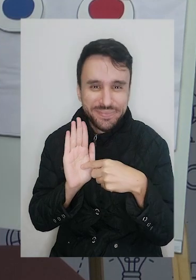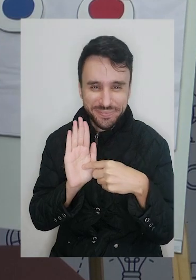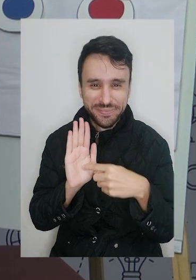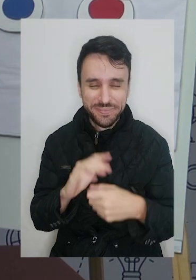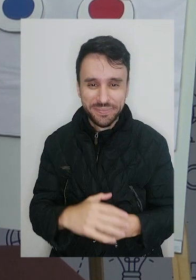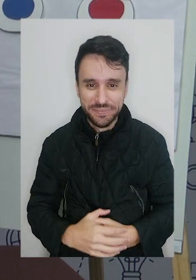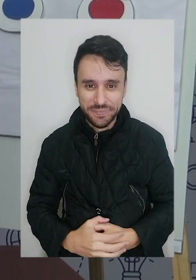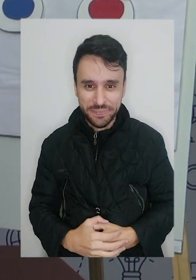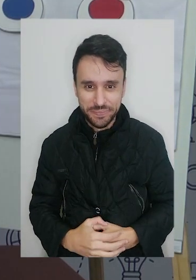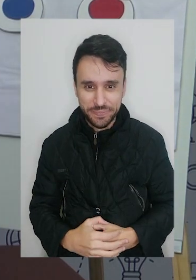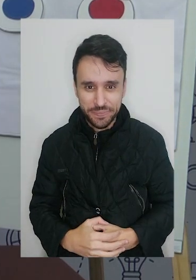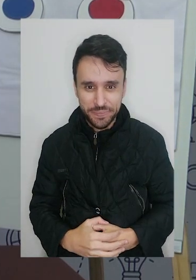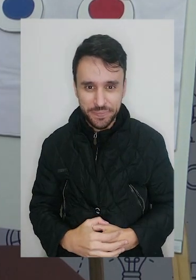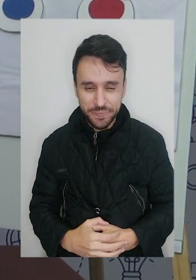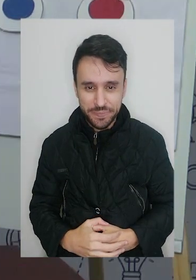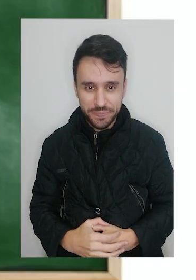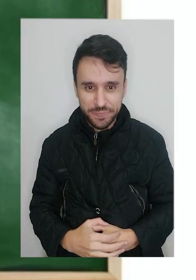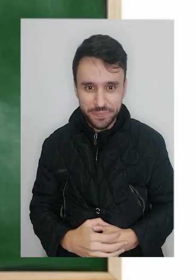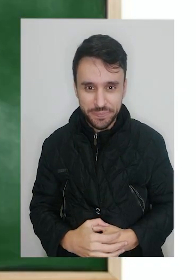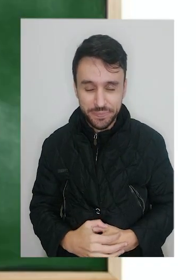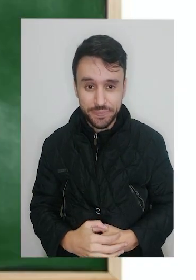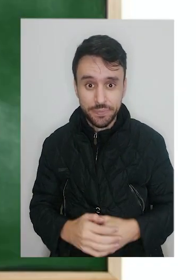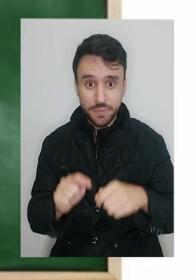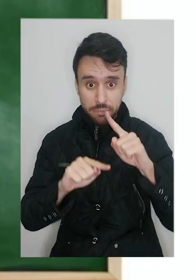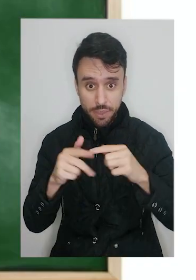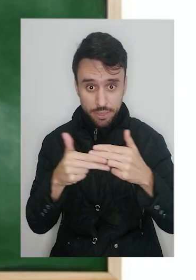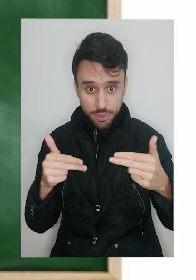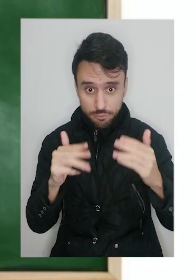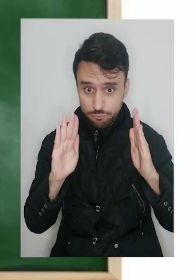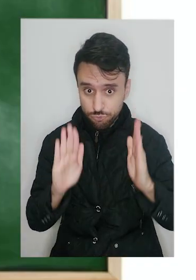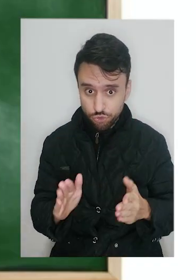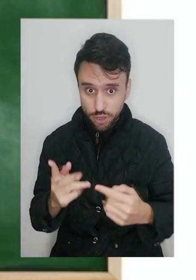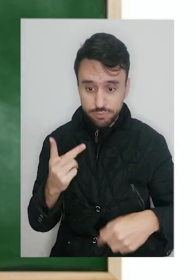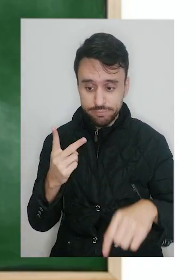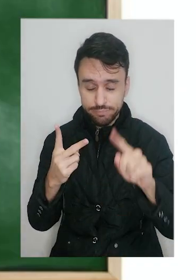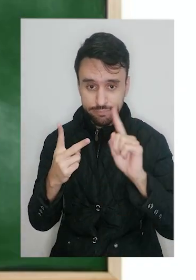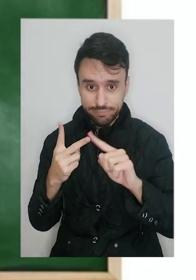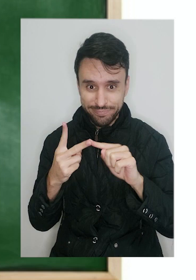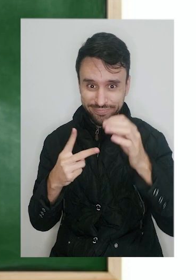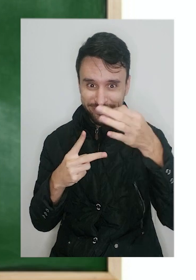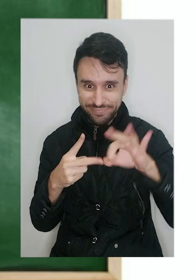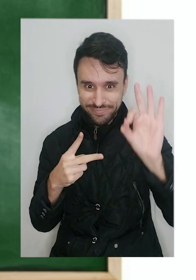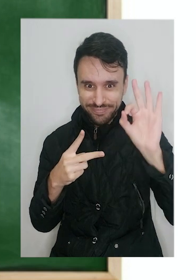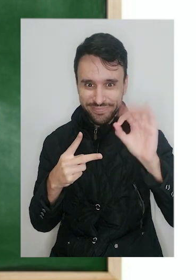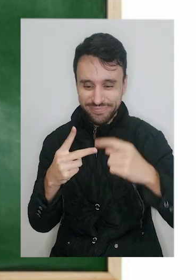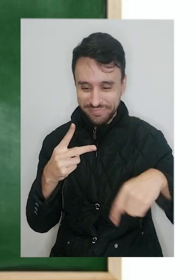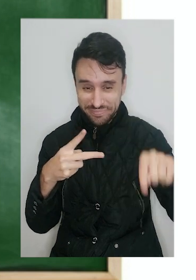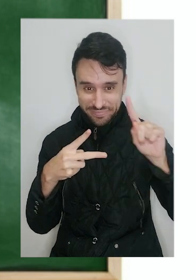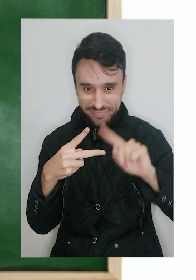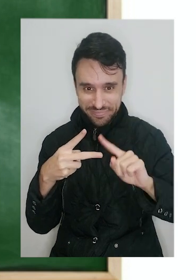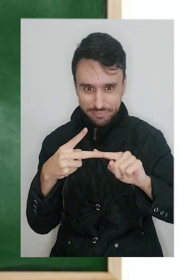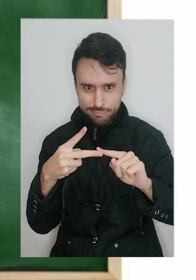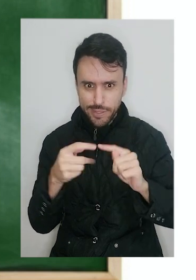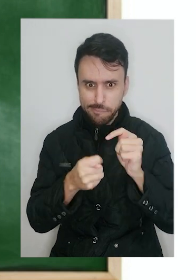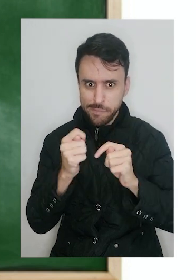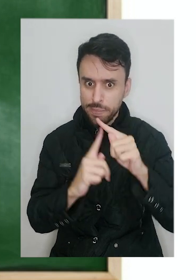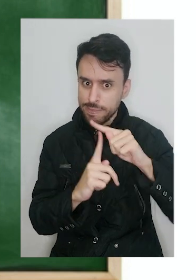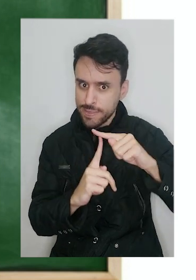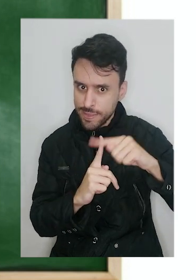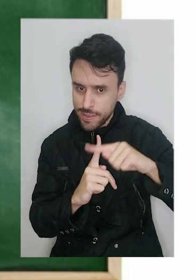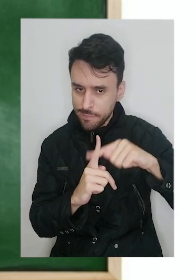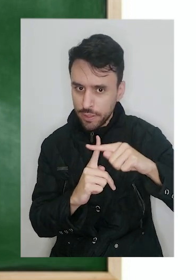ver. Nós organizamos os materiais? Sim, organizamos. Medida de